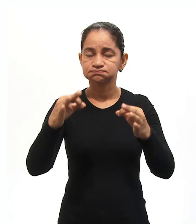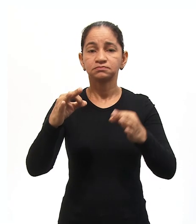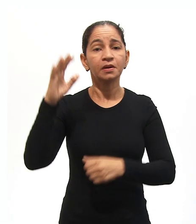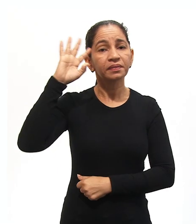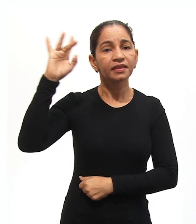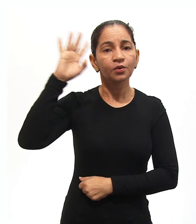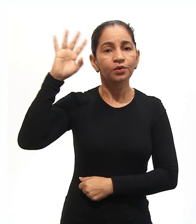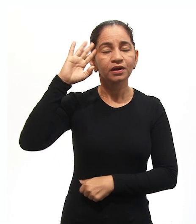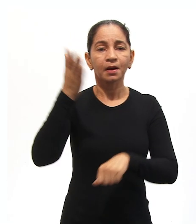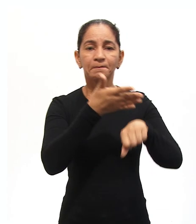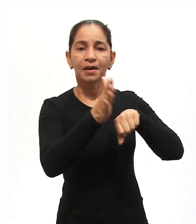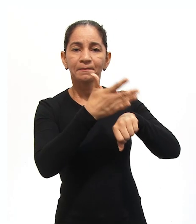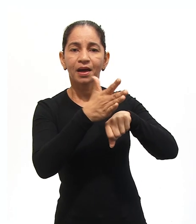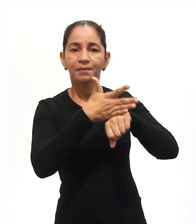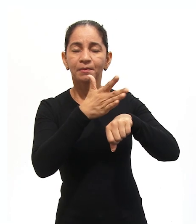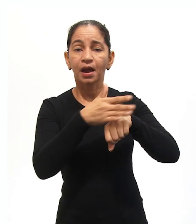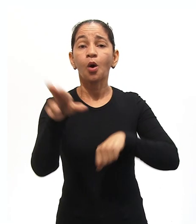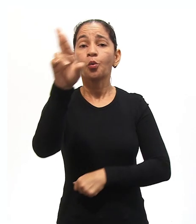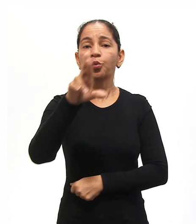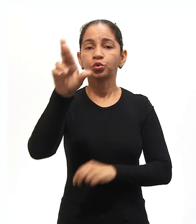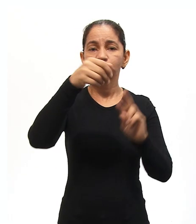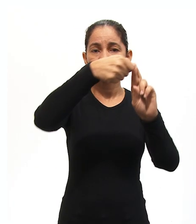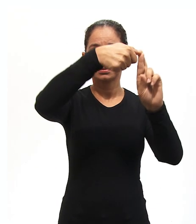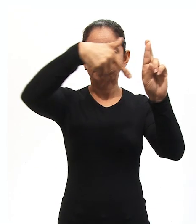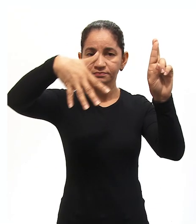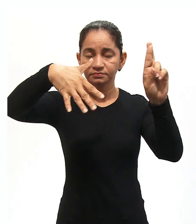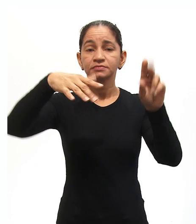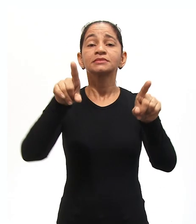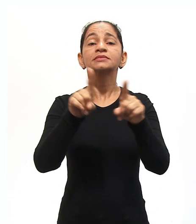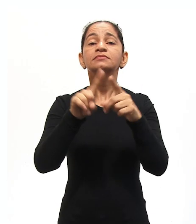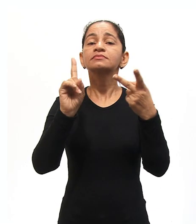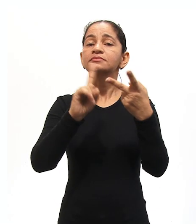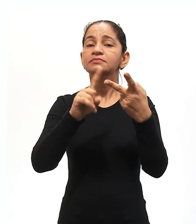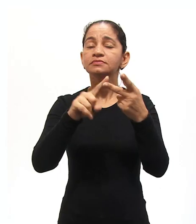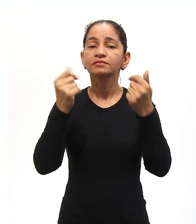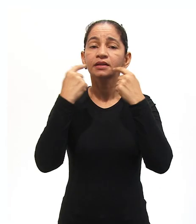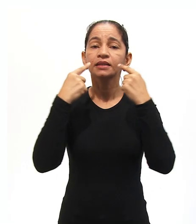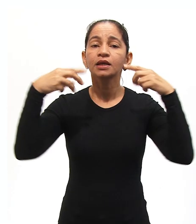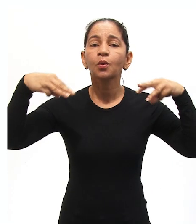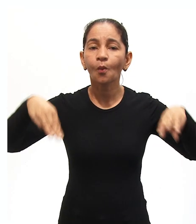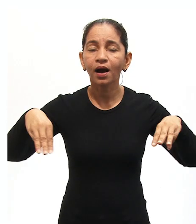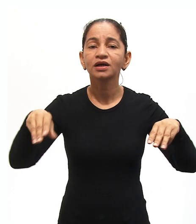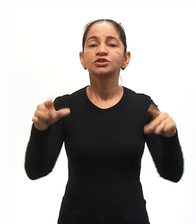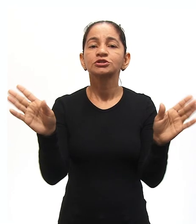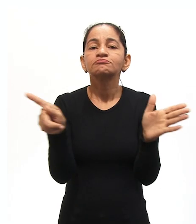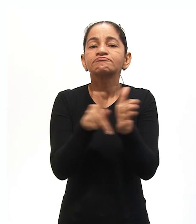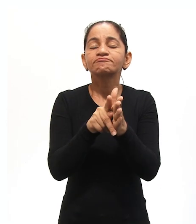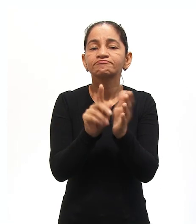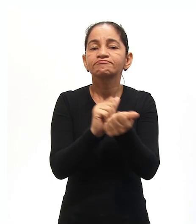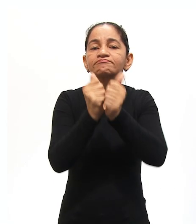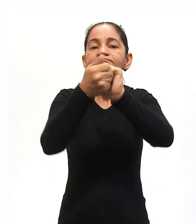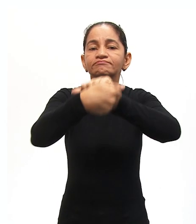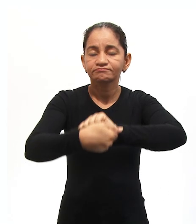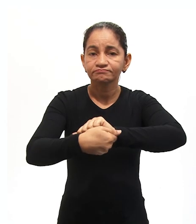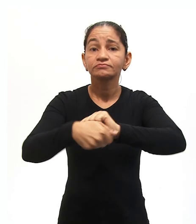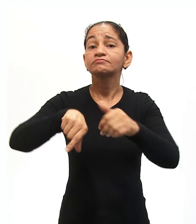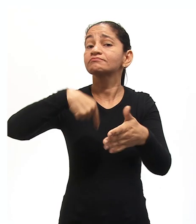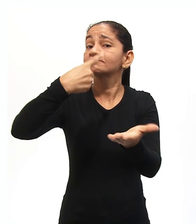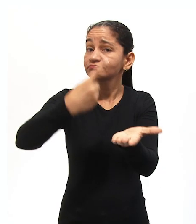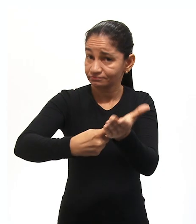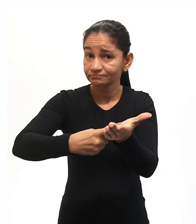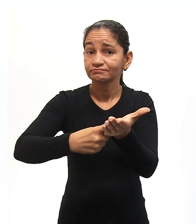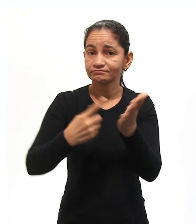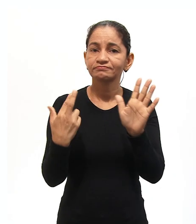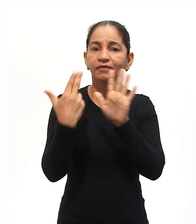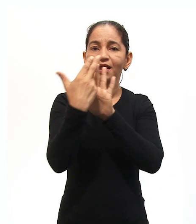prática, uso responsável de fontes, linguagem respeitosa e inclusiva, compromisso com a